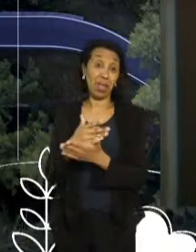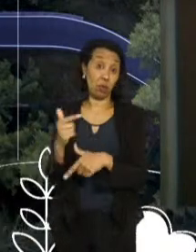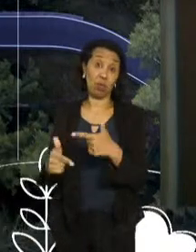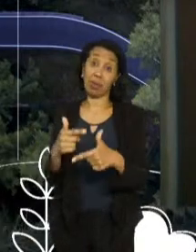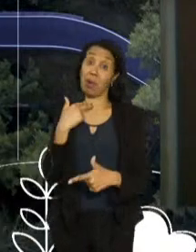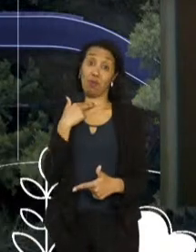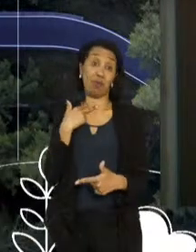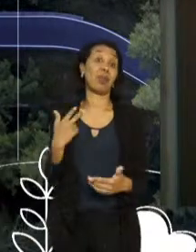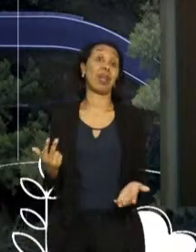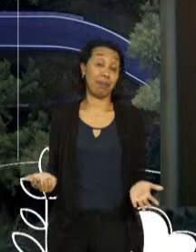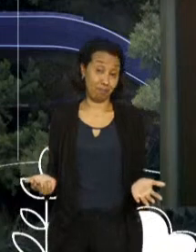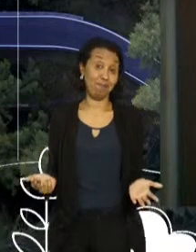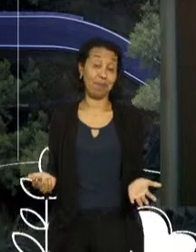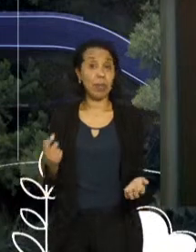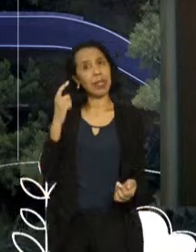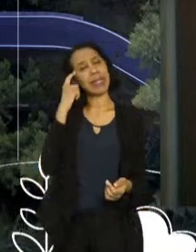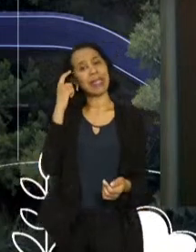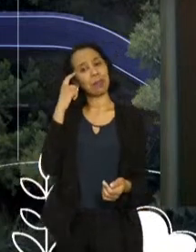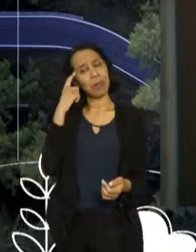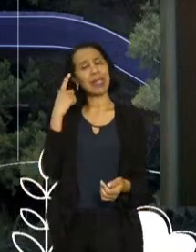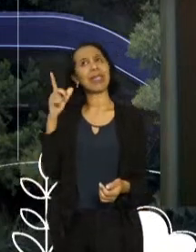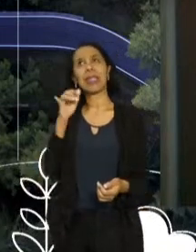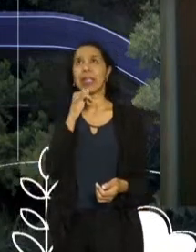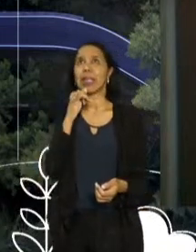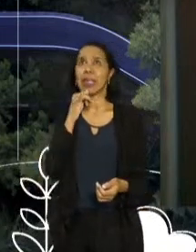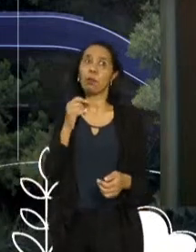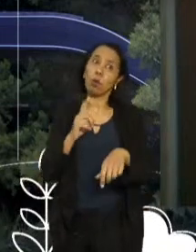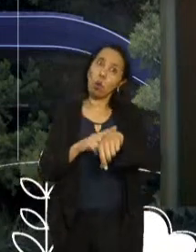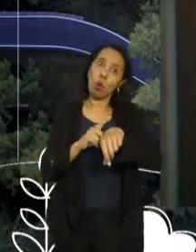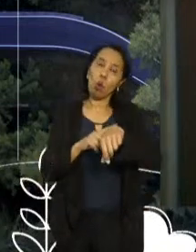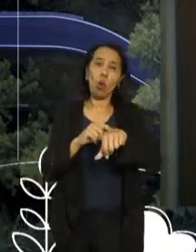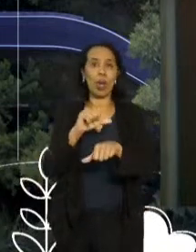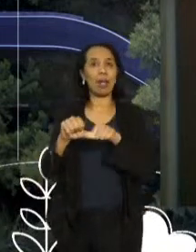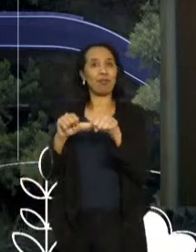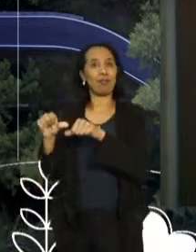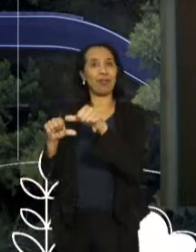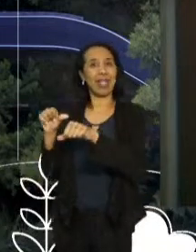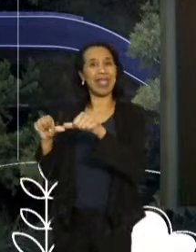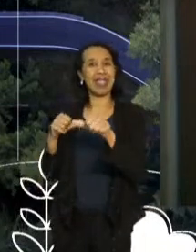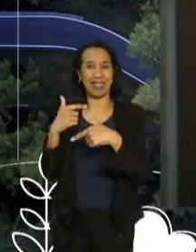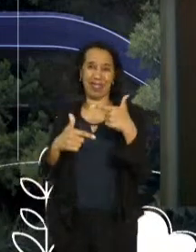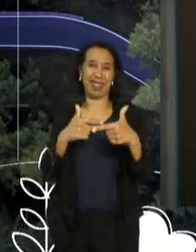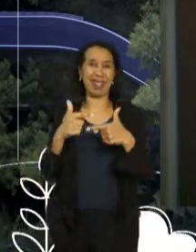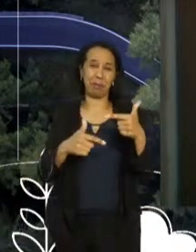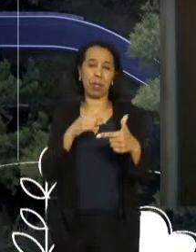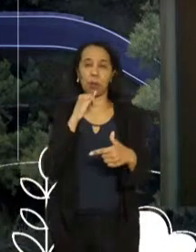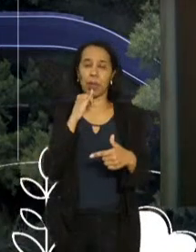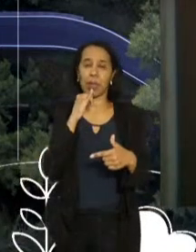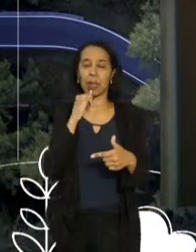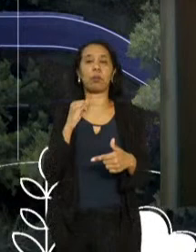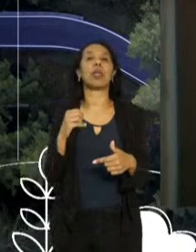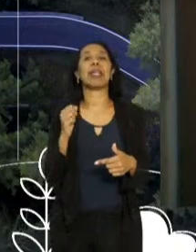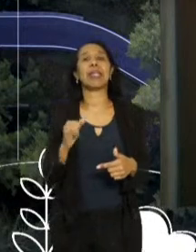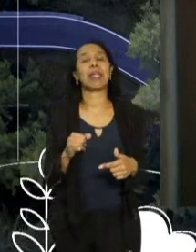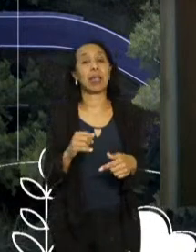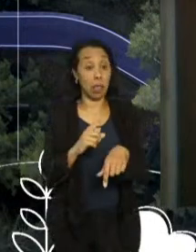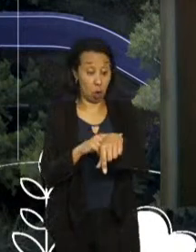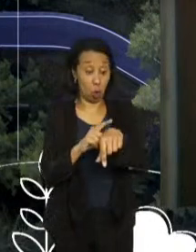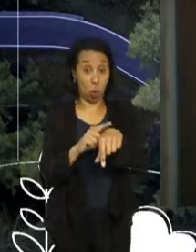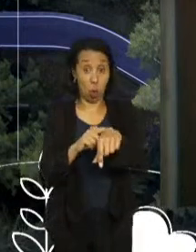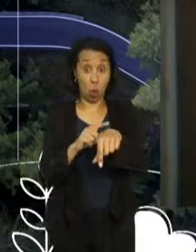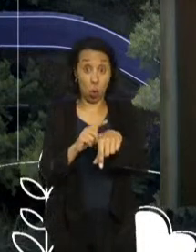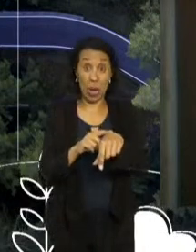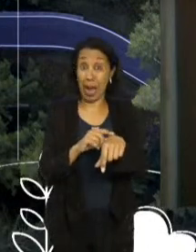talvez nós teríamos que pensar em, por exemplo, horários alternativos de trabalho, de forma que nós não tivéssemos